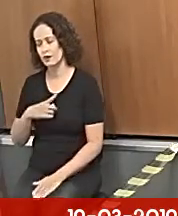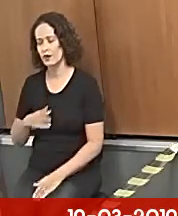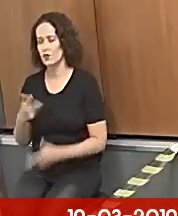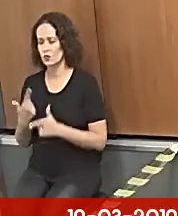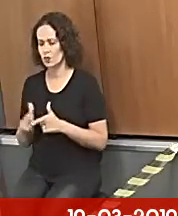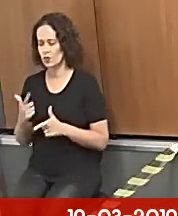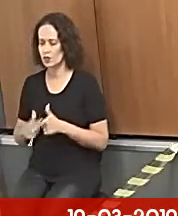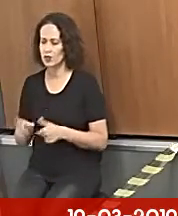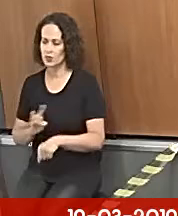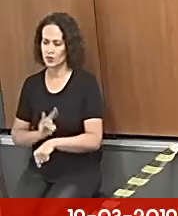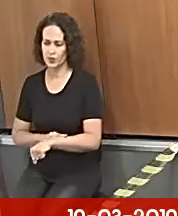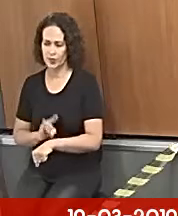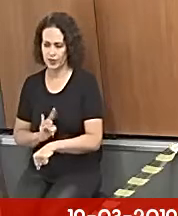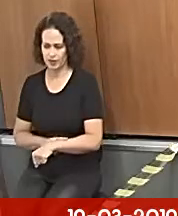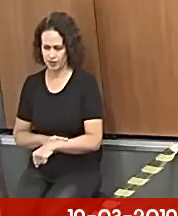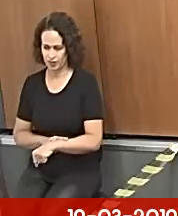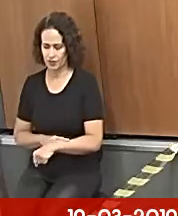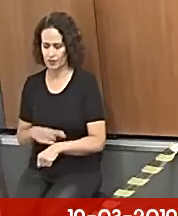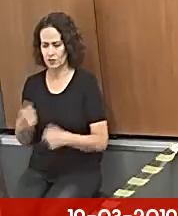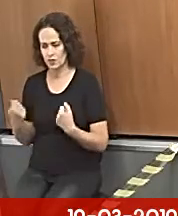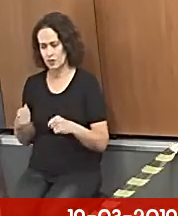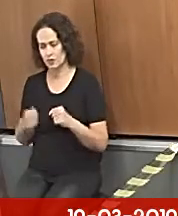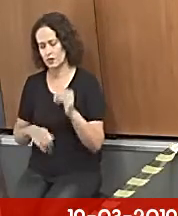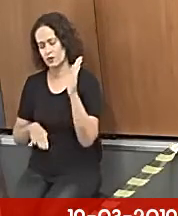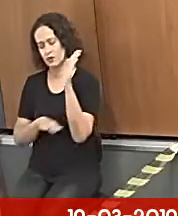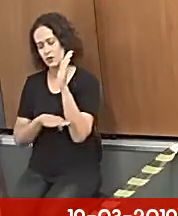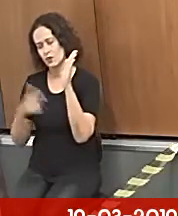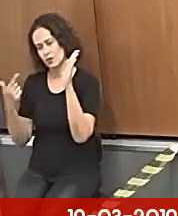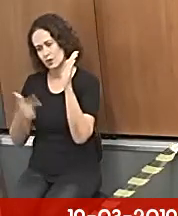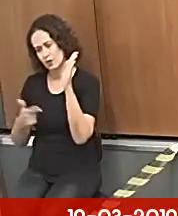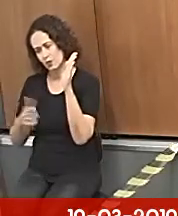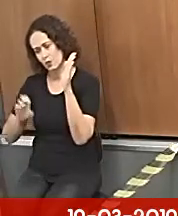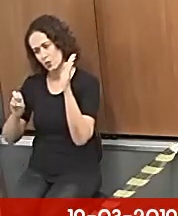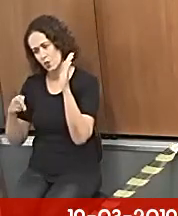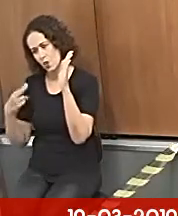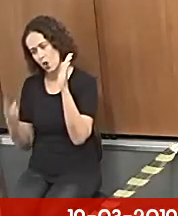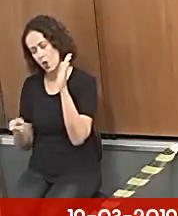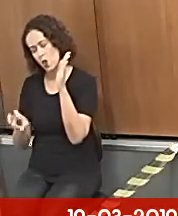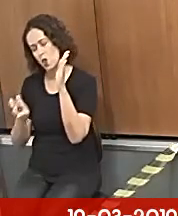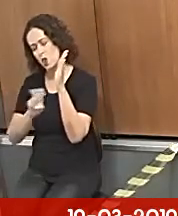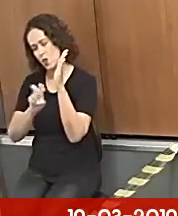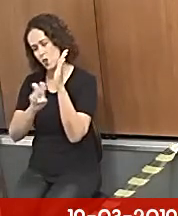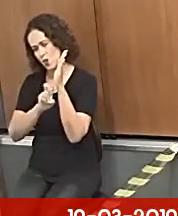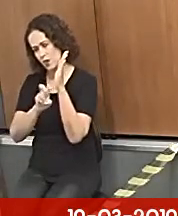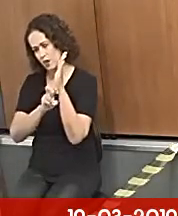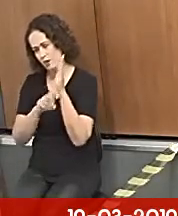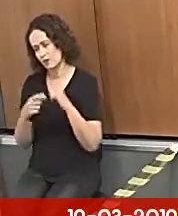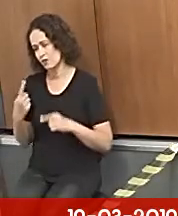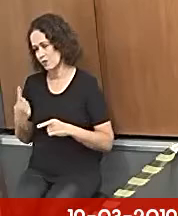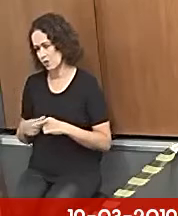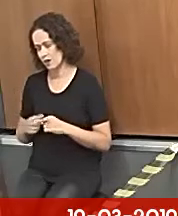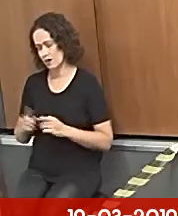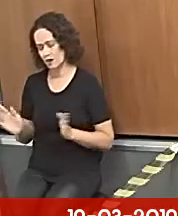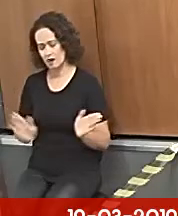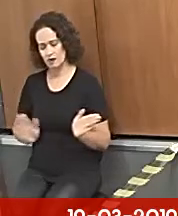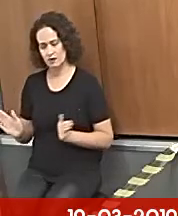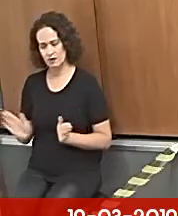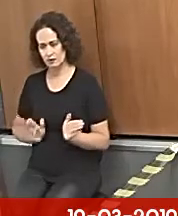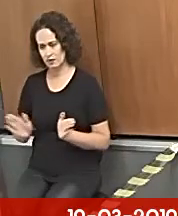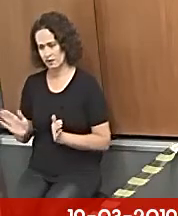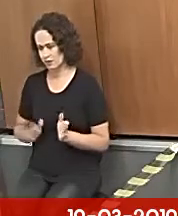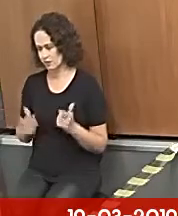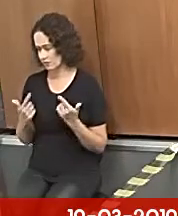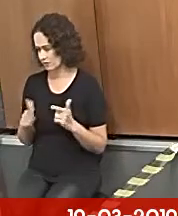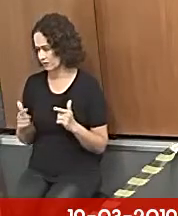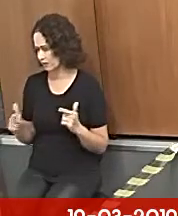banheiros e tem que lavar segundo o 5º andar porque o auditório no 9º andar não têm acesso às pessoas com